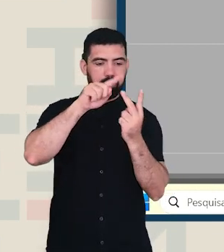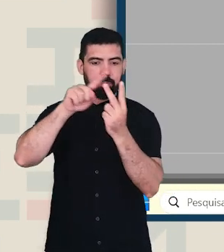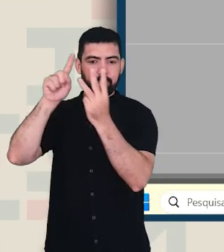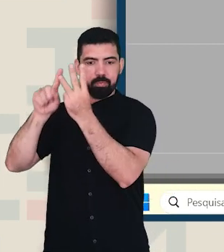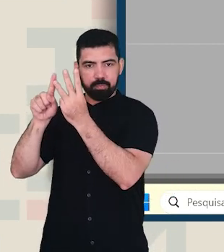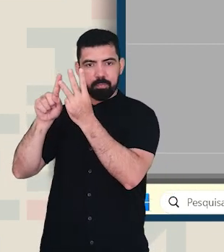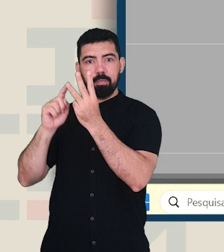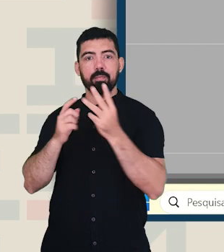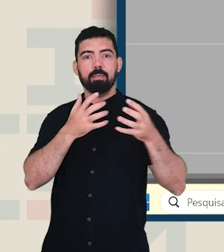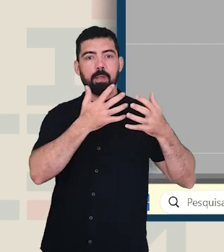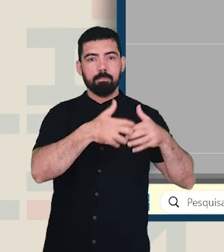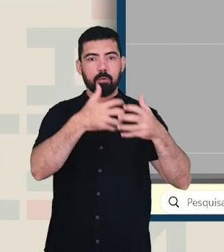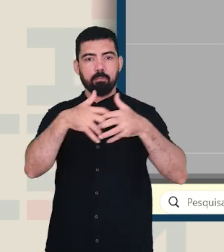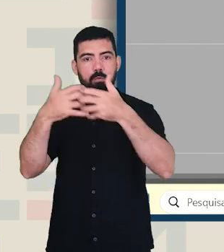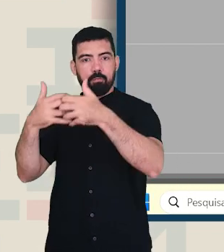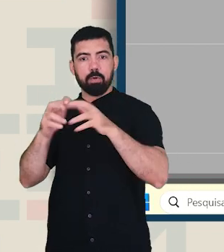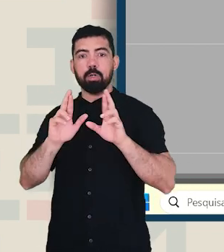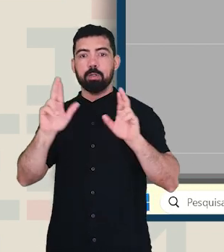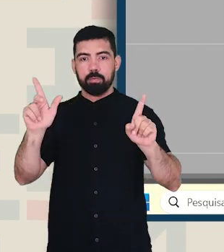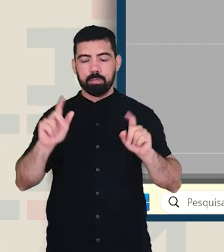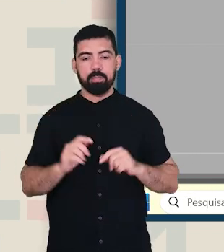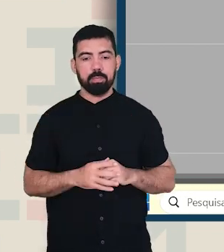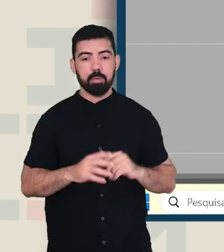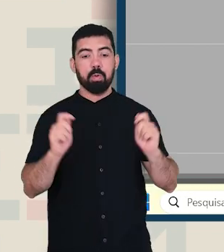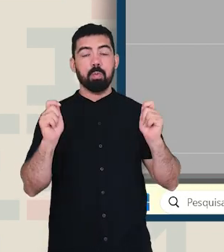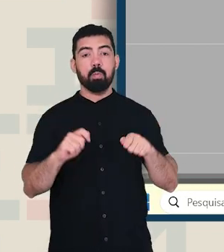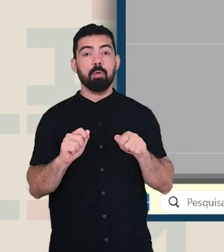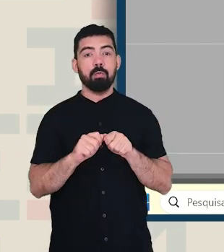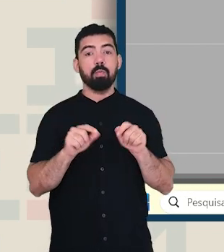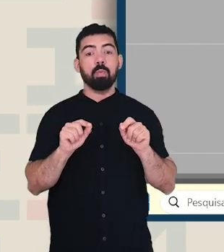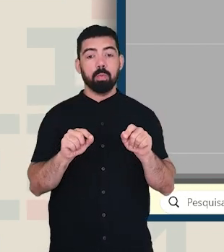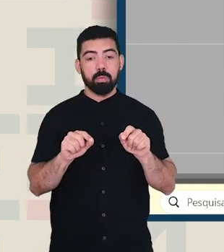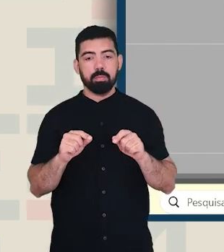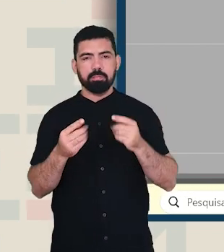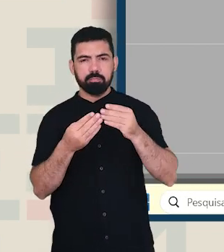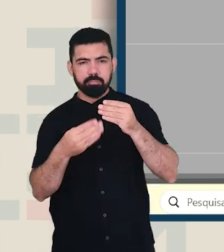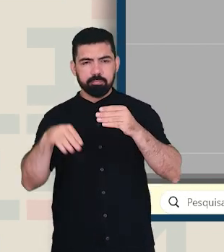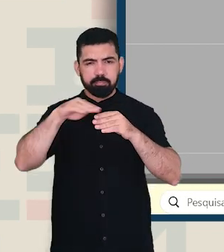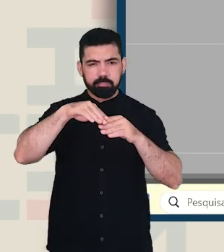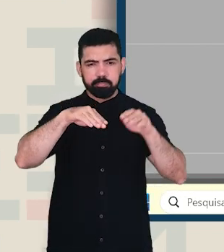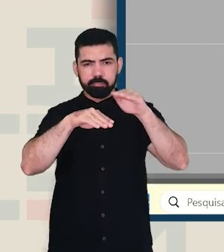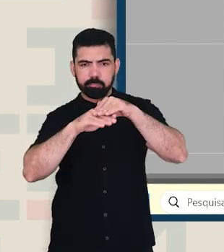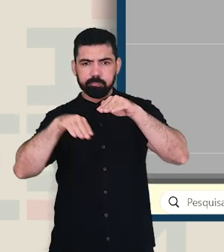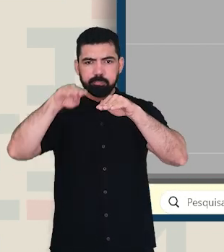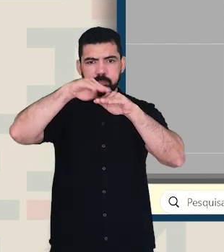outro. Então eu posso começar a superpor